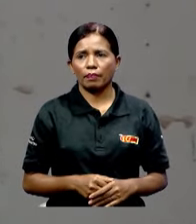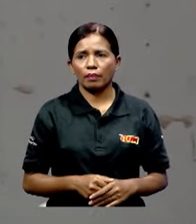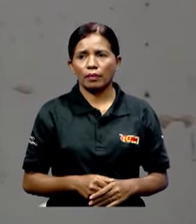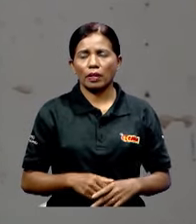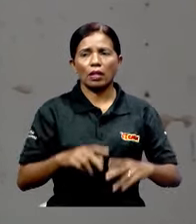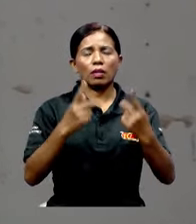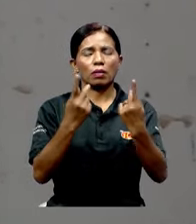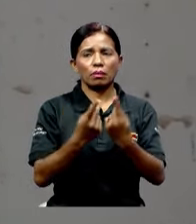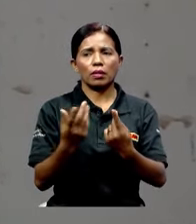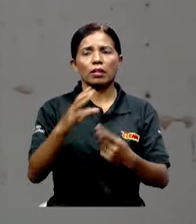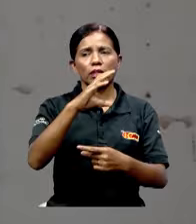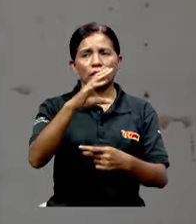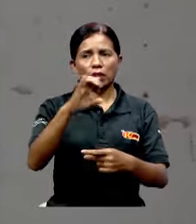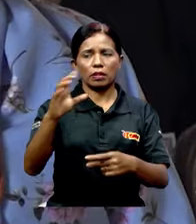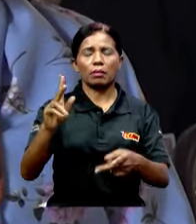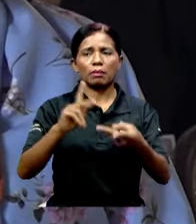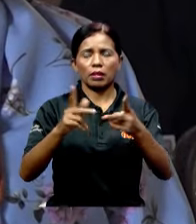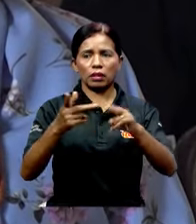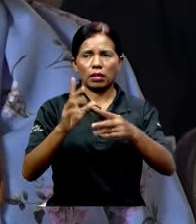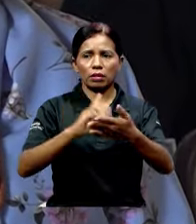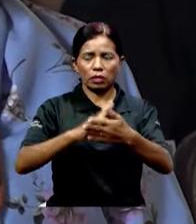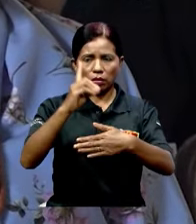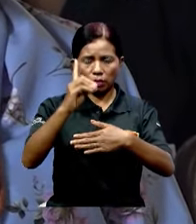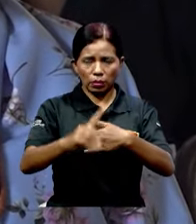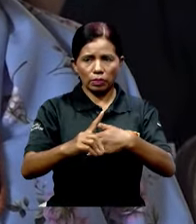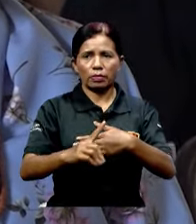empresário se chama sai parceiro de desenvolvimento governamental.